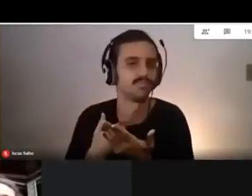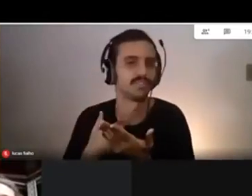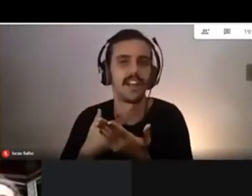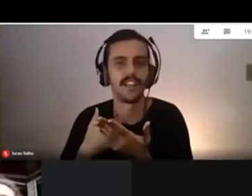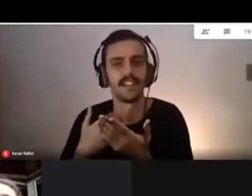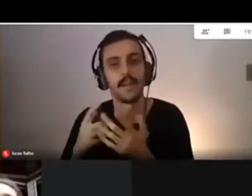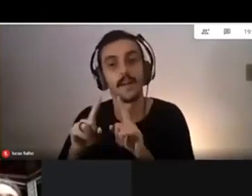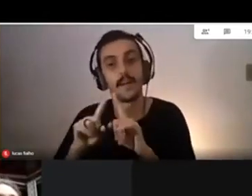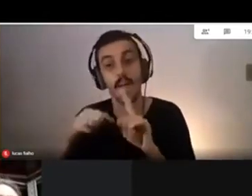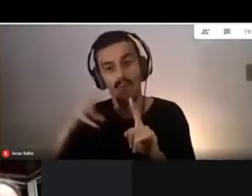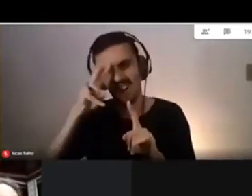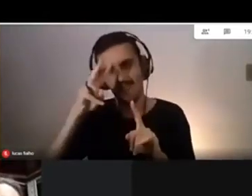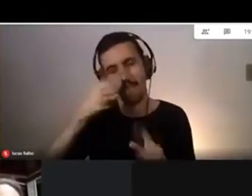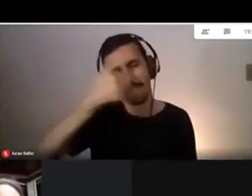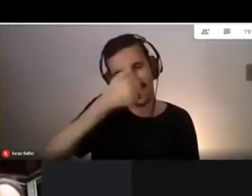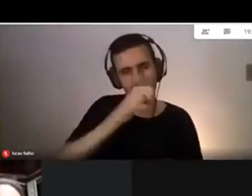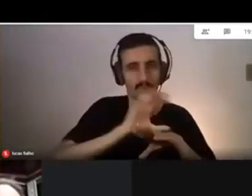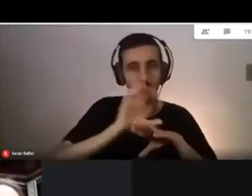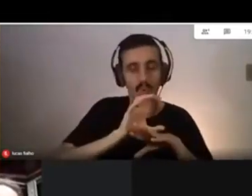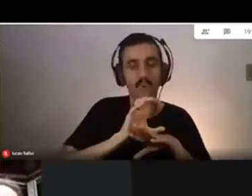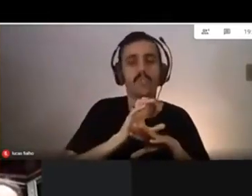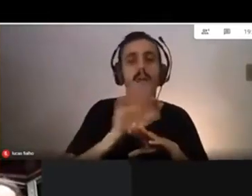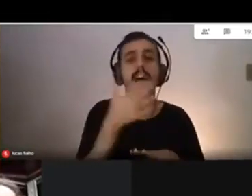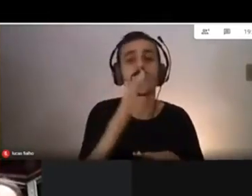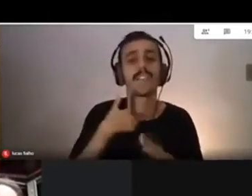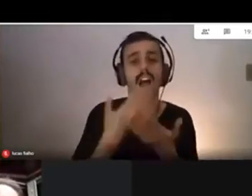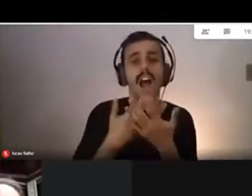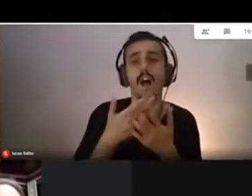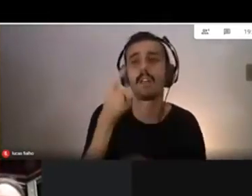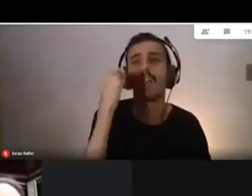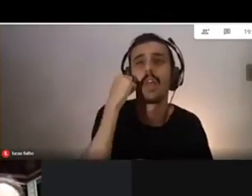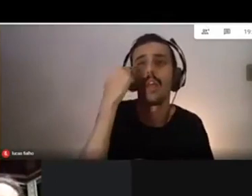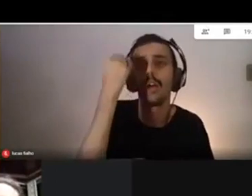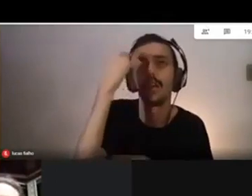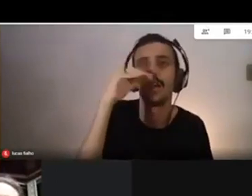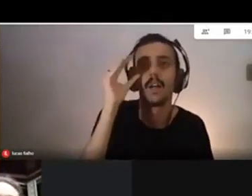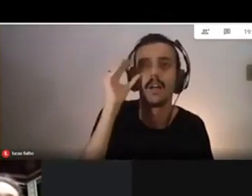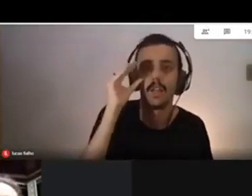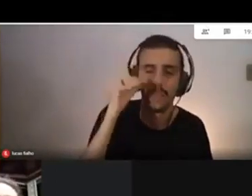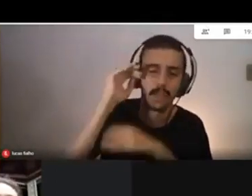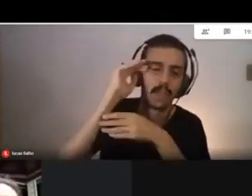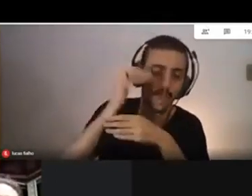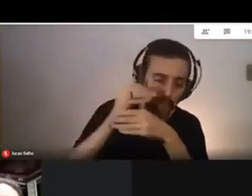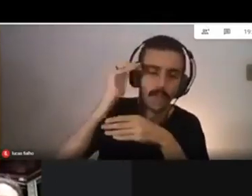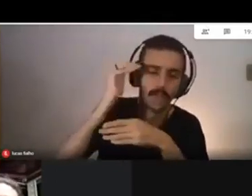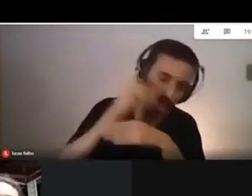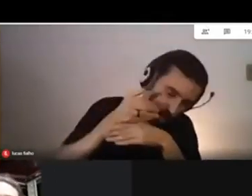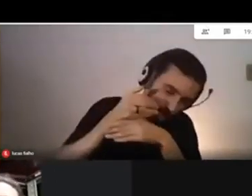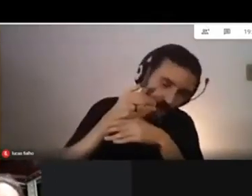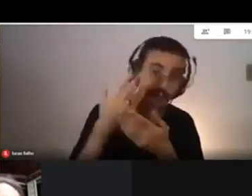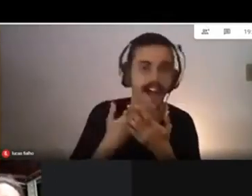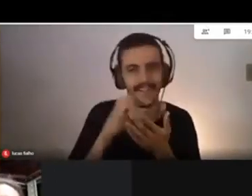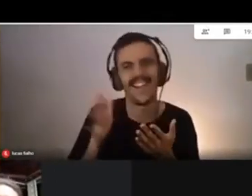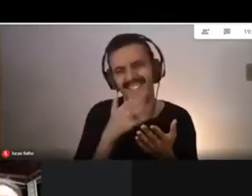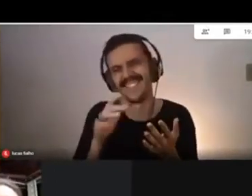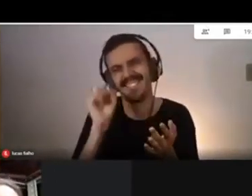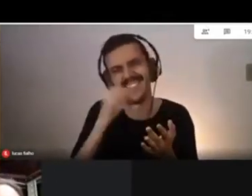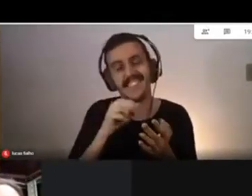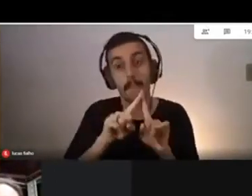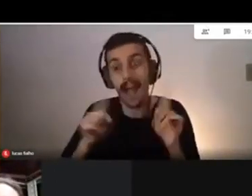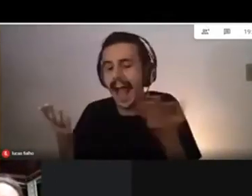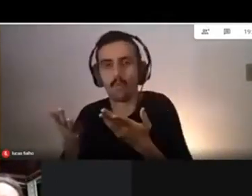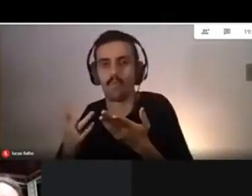recuperar. Era um outro tipo de curso, era um curso que tem, enfim, né, farmácia, tem ali o conteúdo no livro, cru e puro.